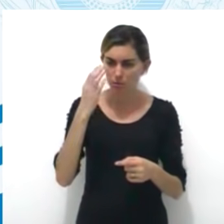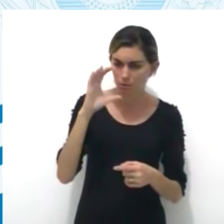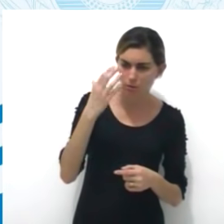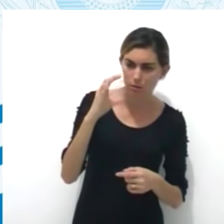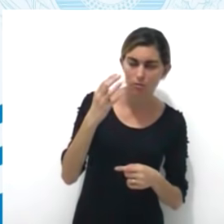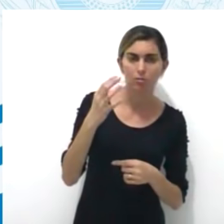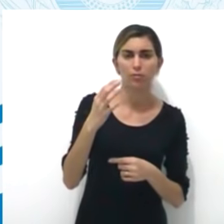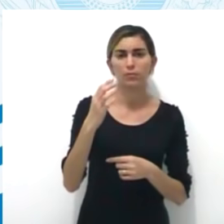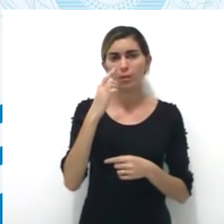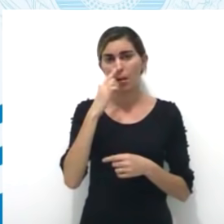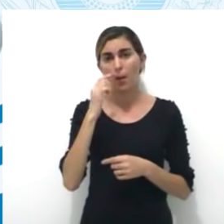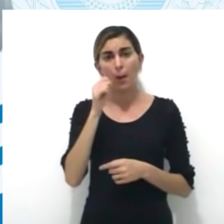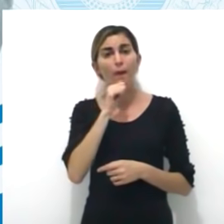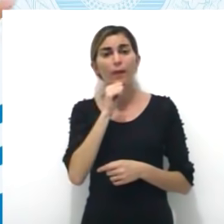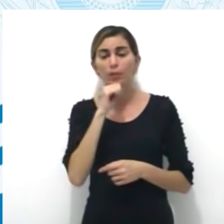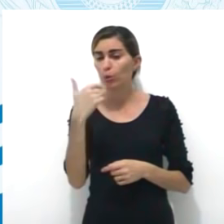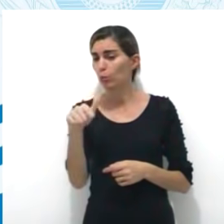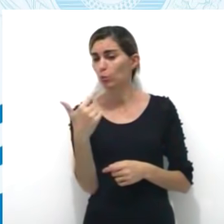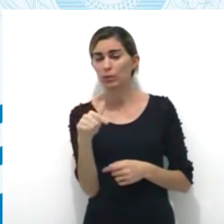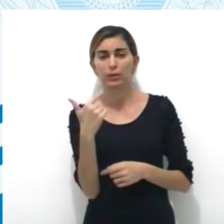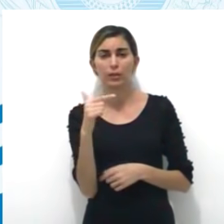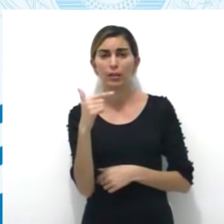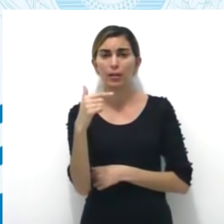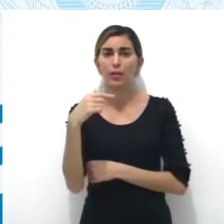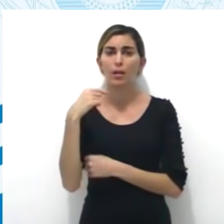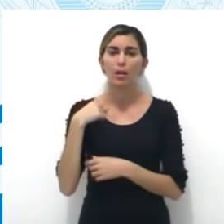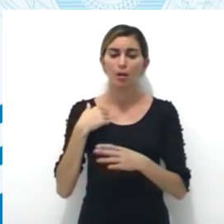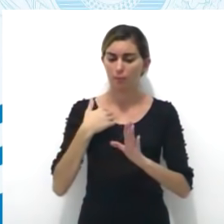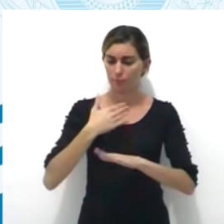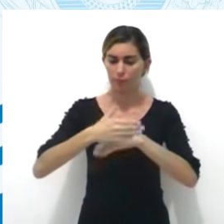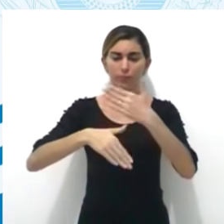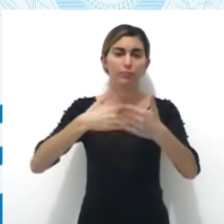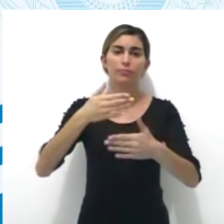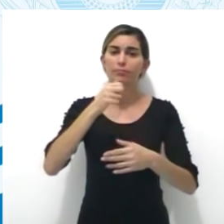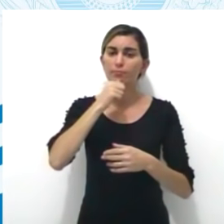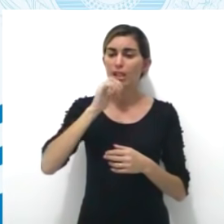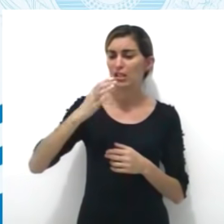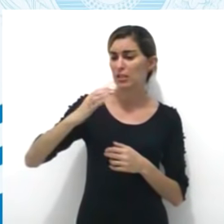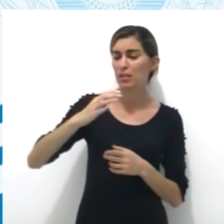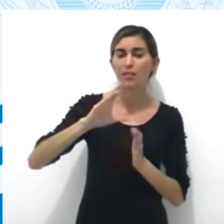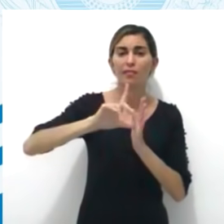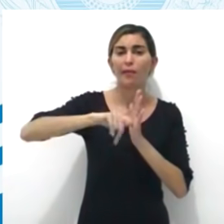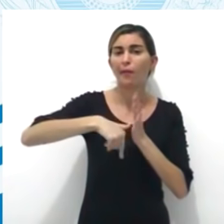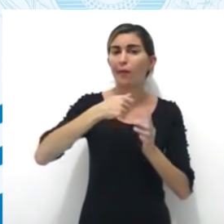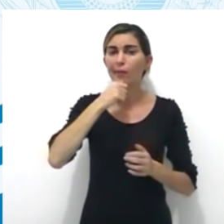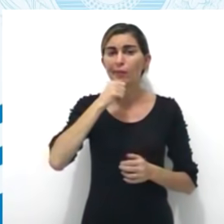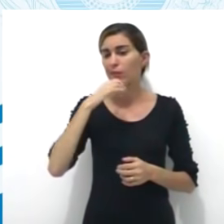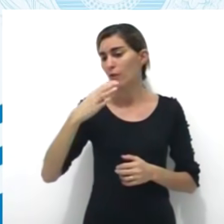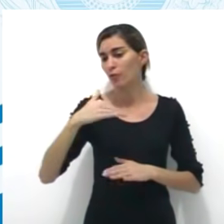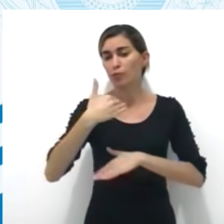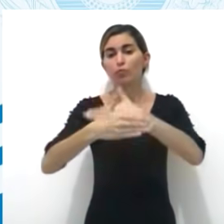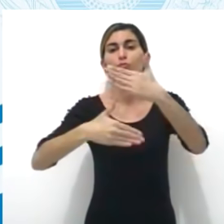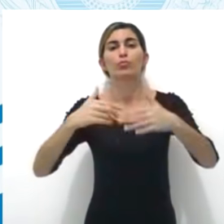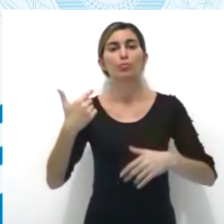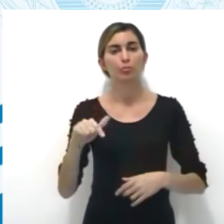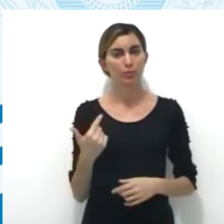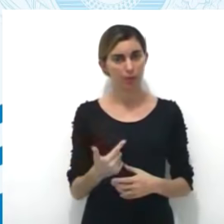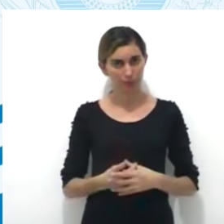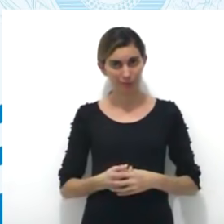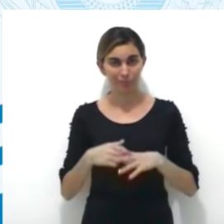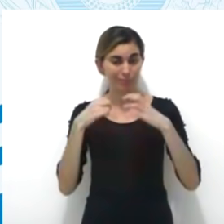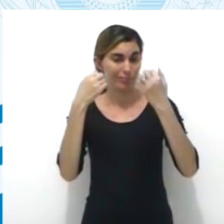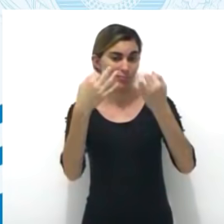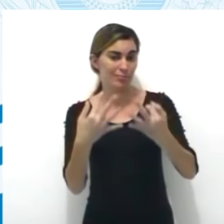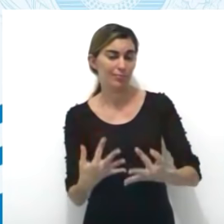científicas, né? Ainda não havia avançado esse ponto. A ciência ainda não havia avançado esse ponto